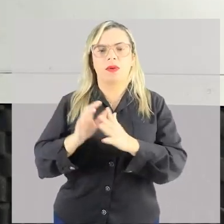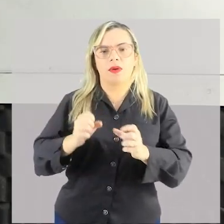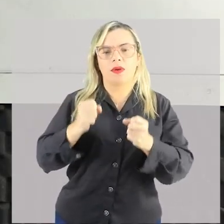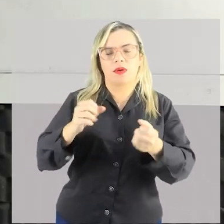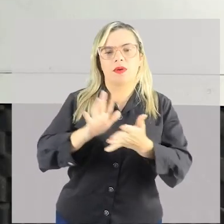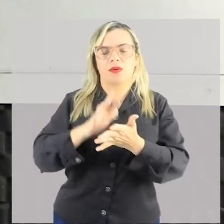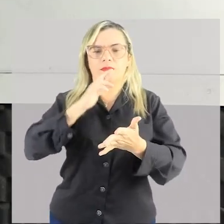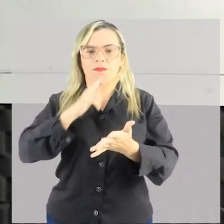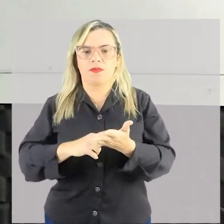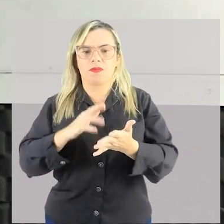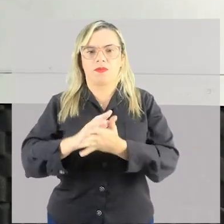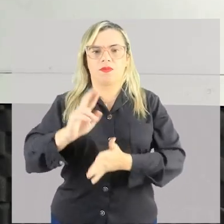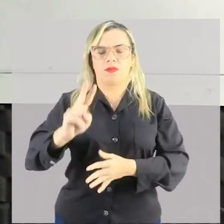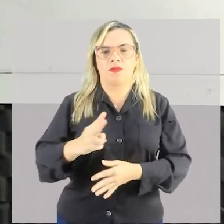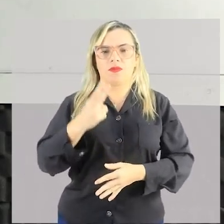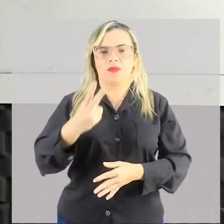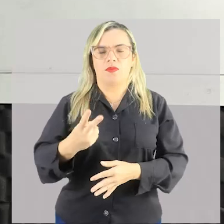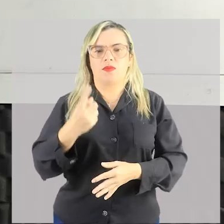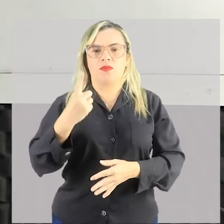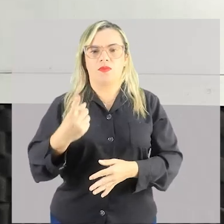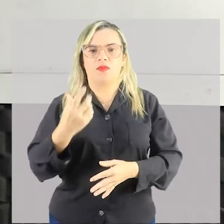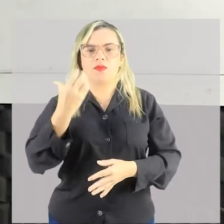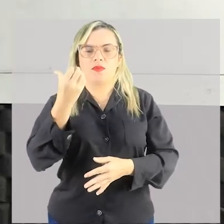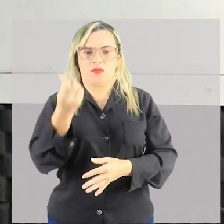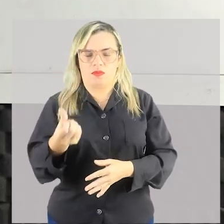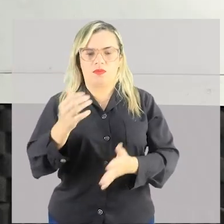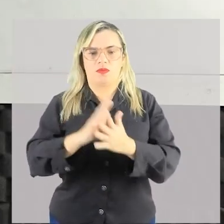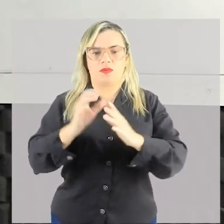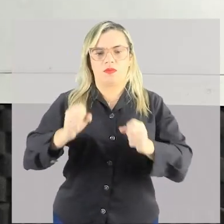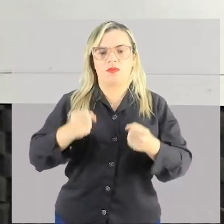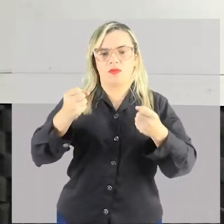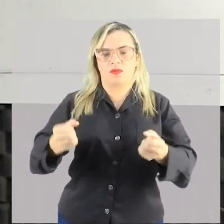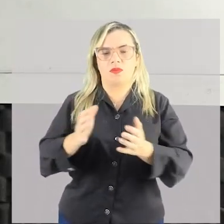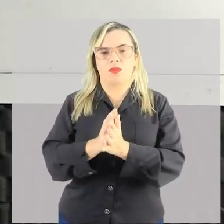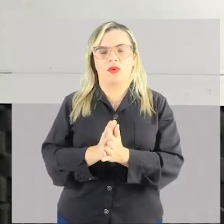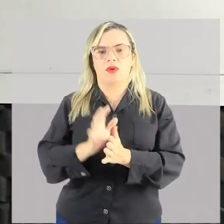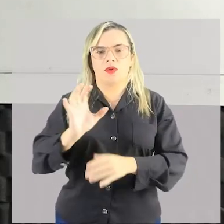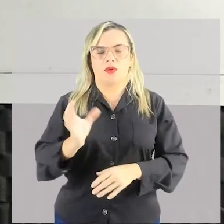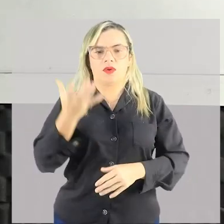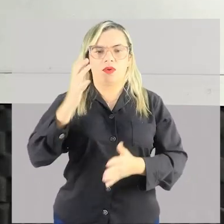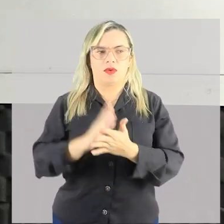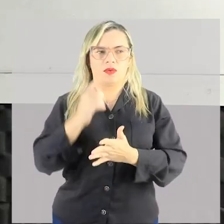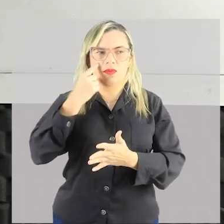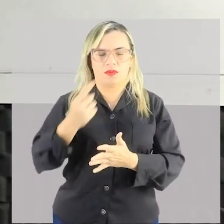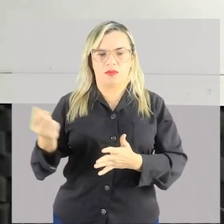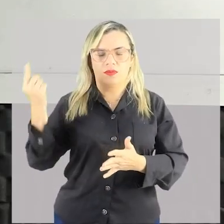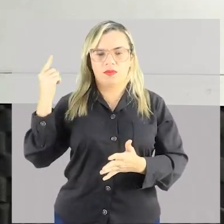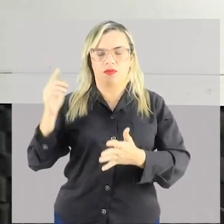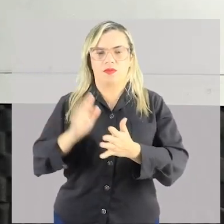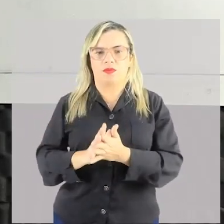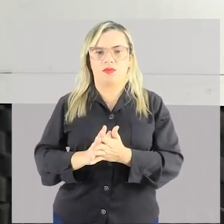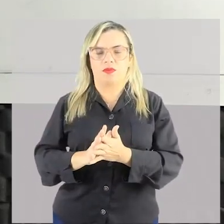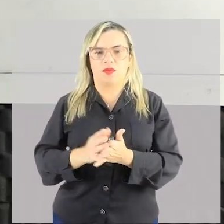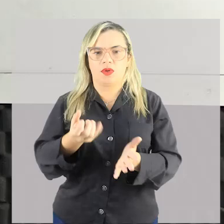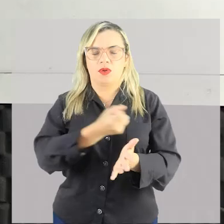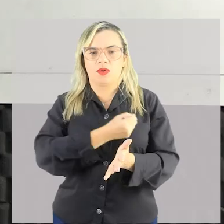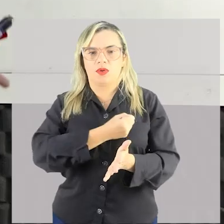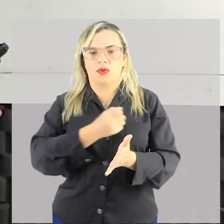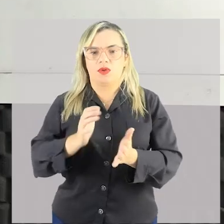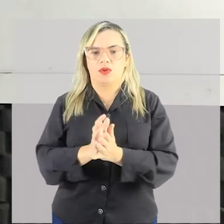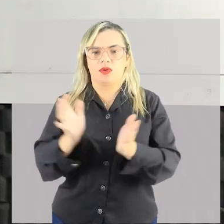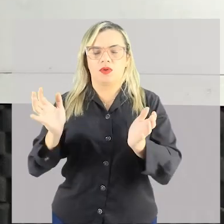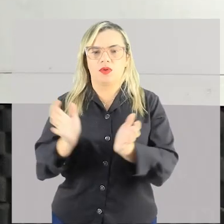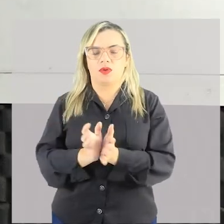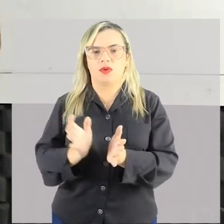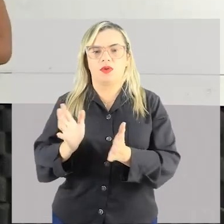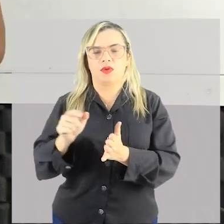em 216 possíveis resultados esse cara aqui é o número de elementos do meu espaço amostral é o que eu